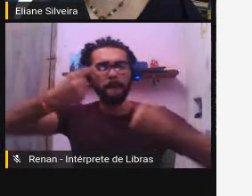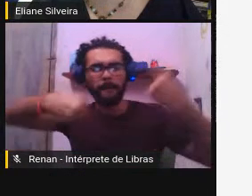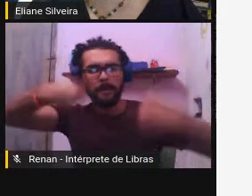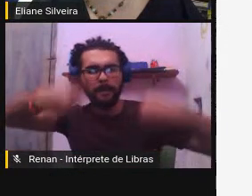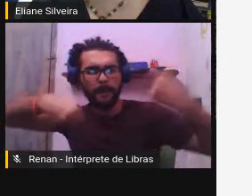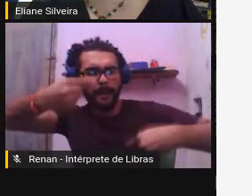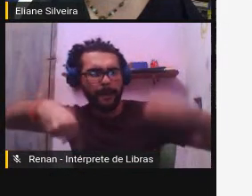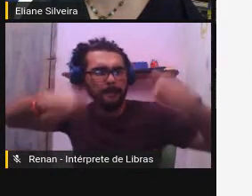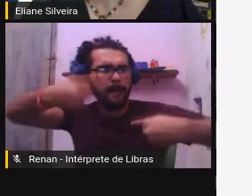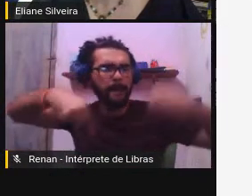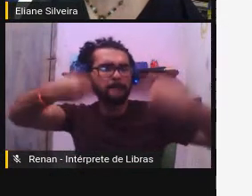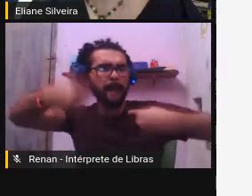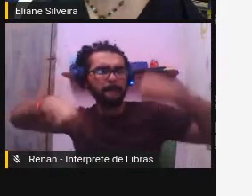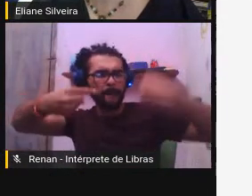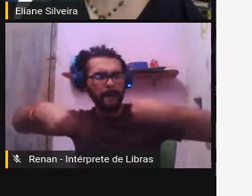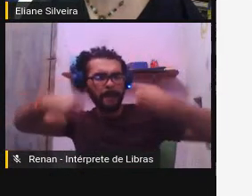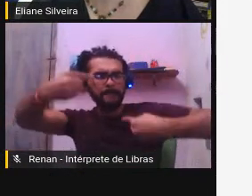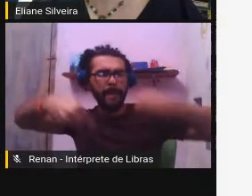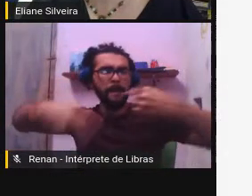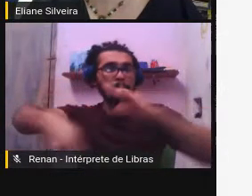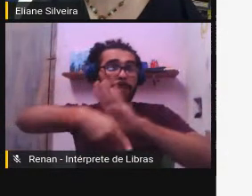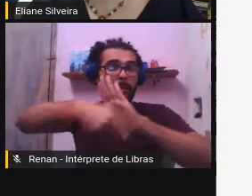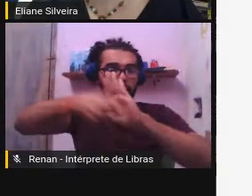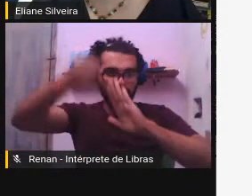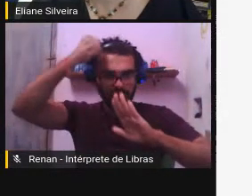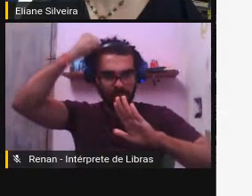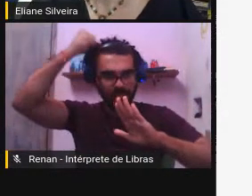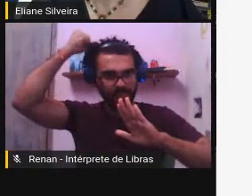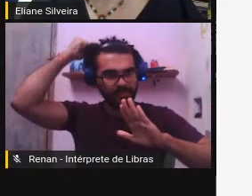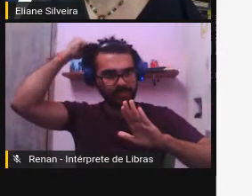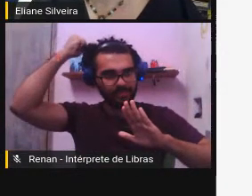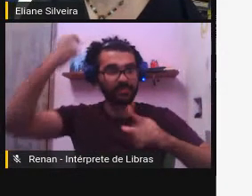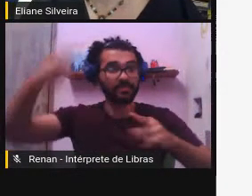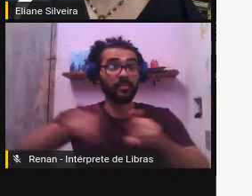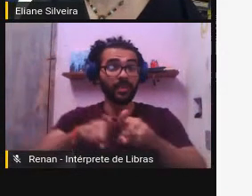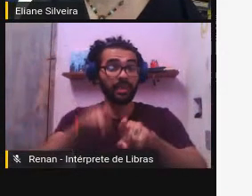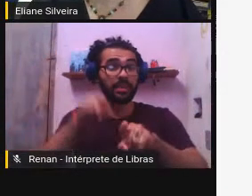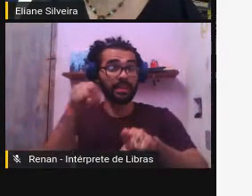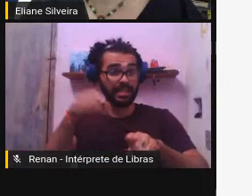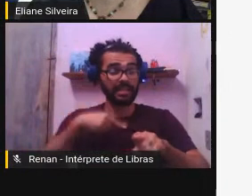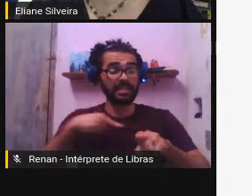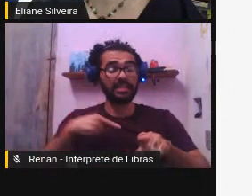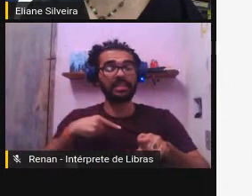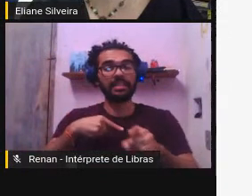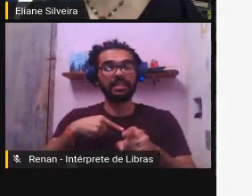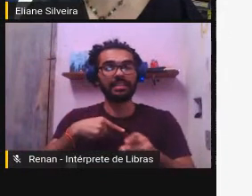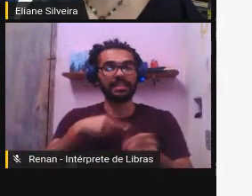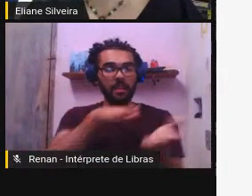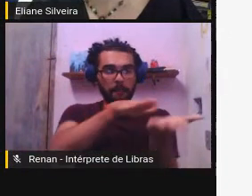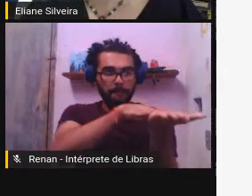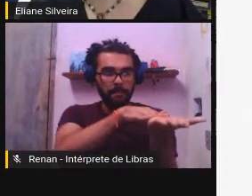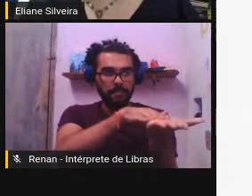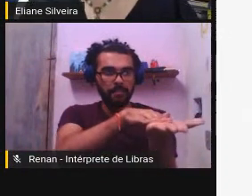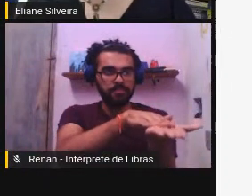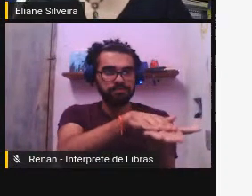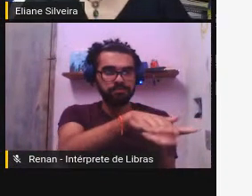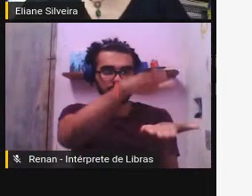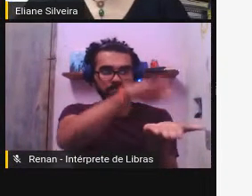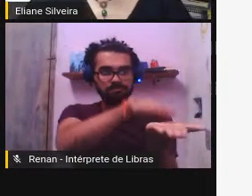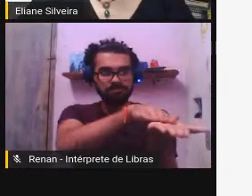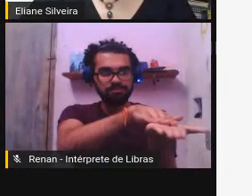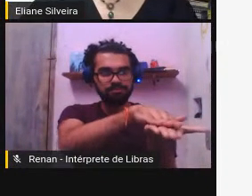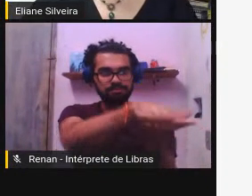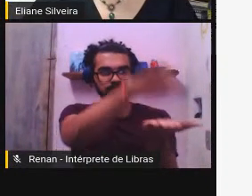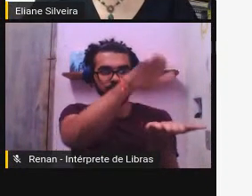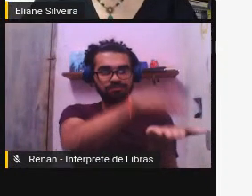da sua produção. especialmente essa que ele experienciou com a publicação do seu único livro autoral em vida.